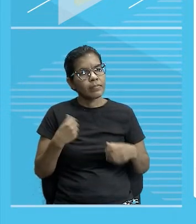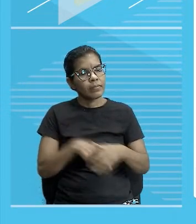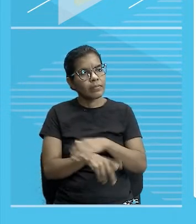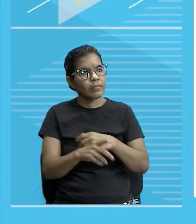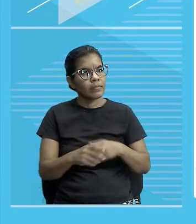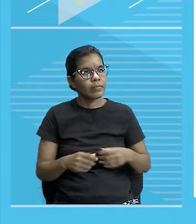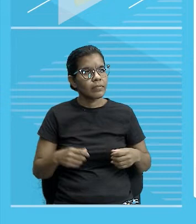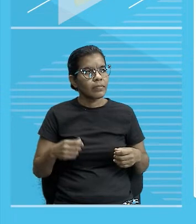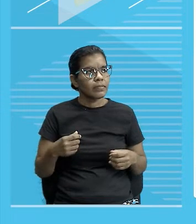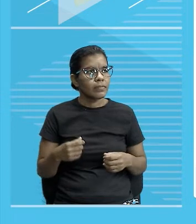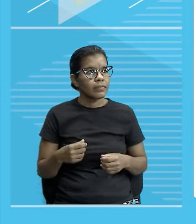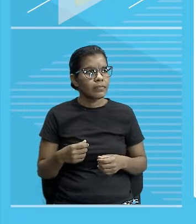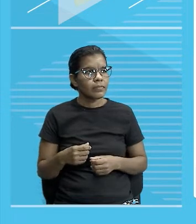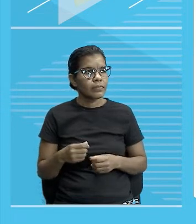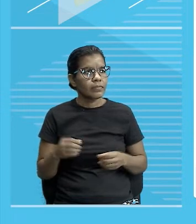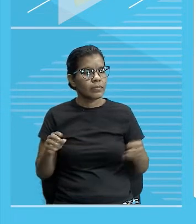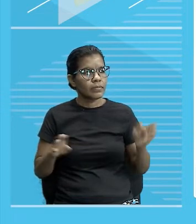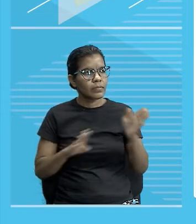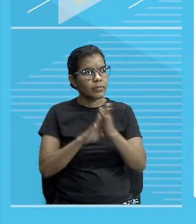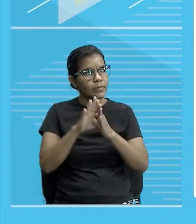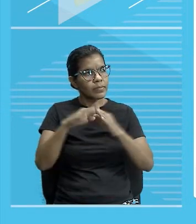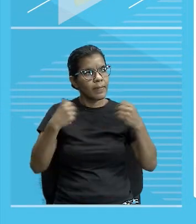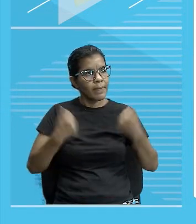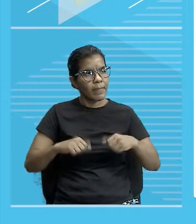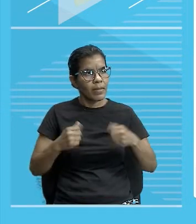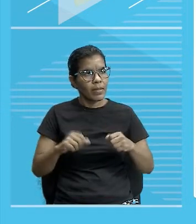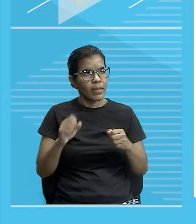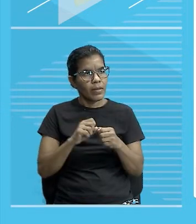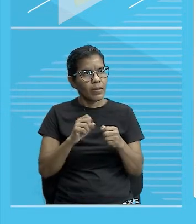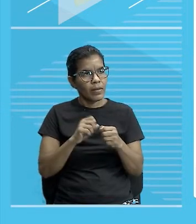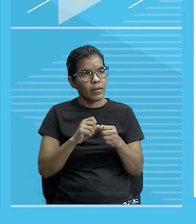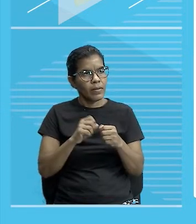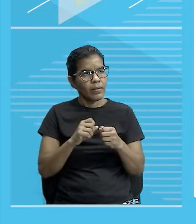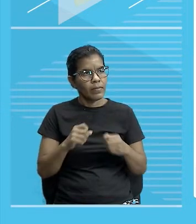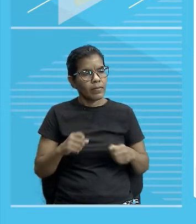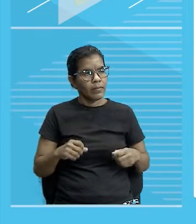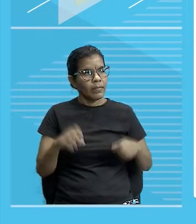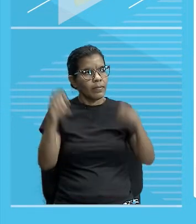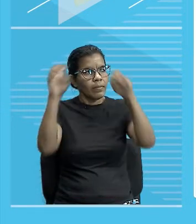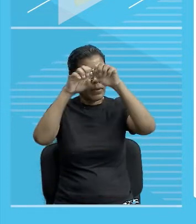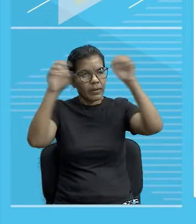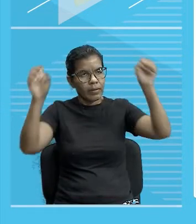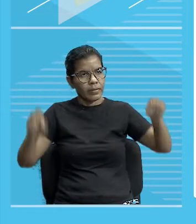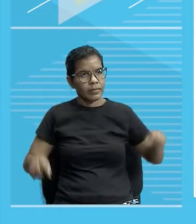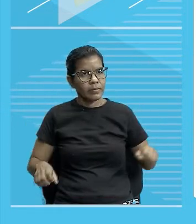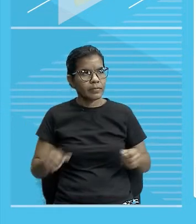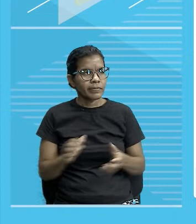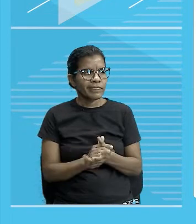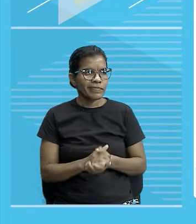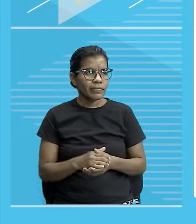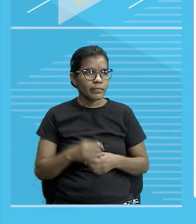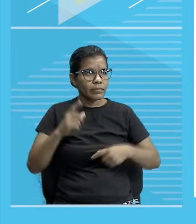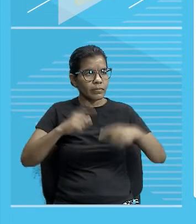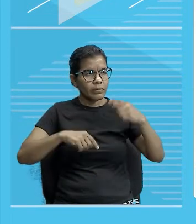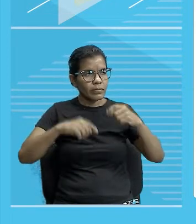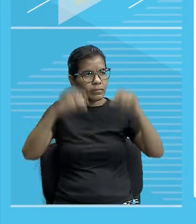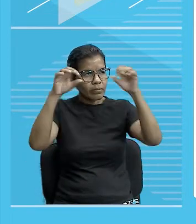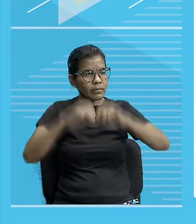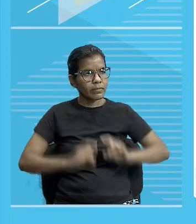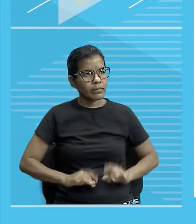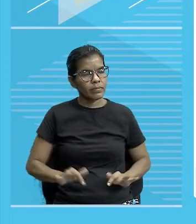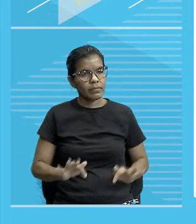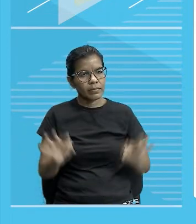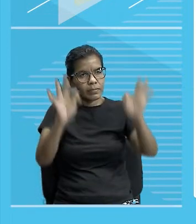mecanismo de relojoaria ou seja tecnologia e máquinas em operação